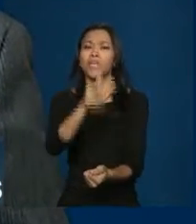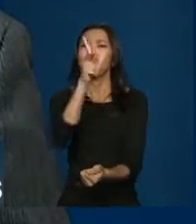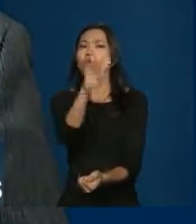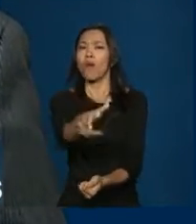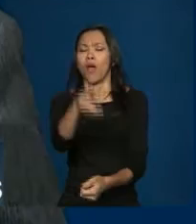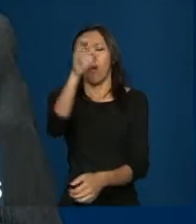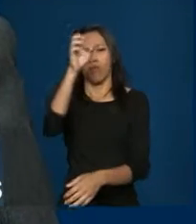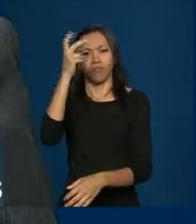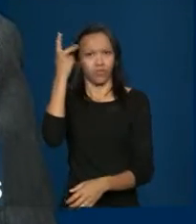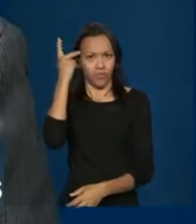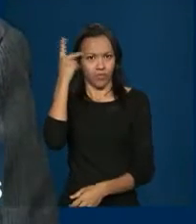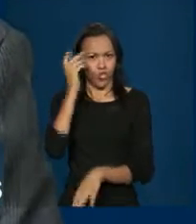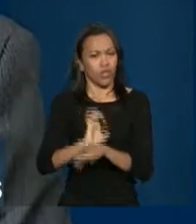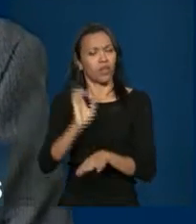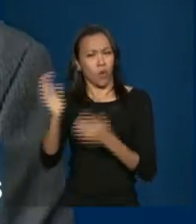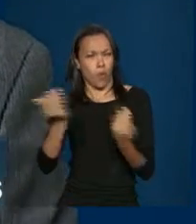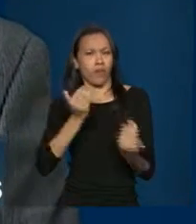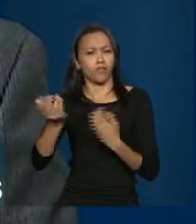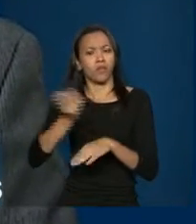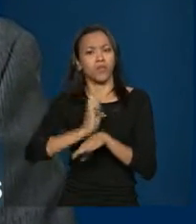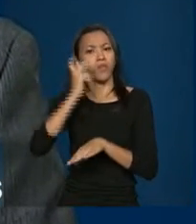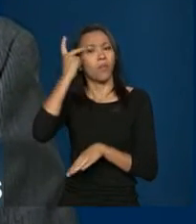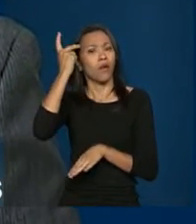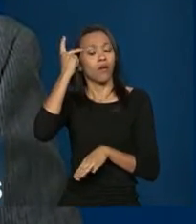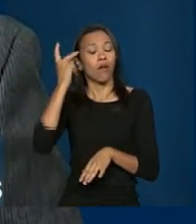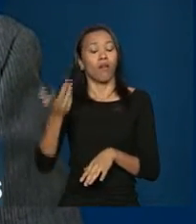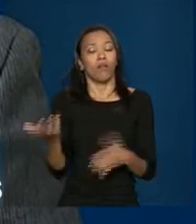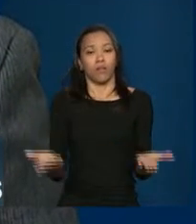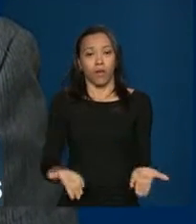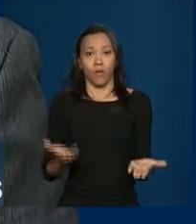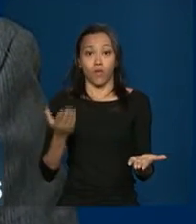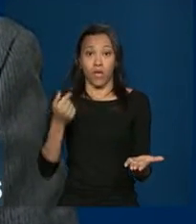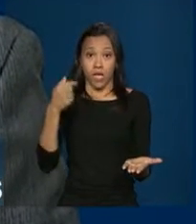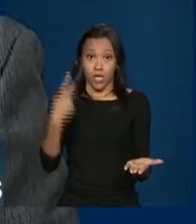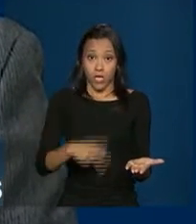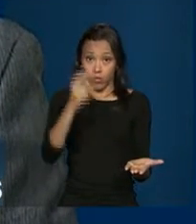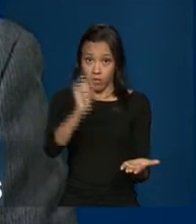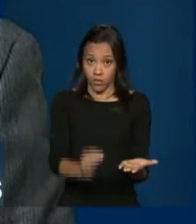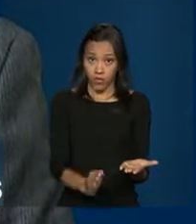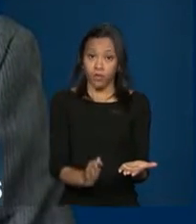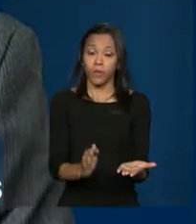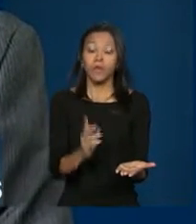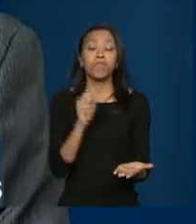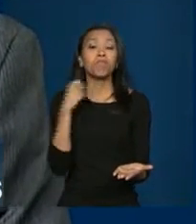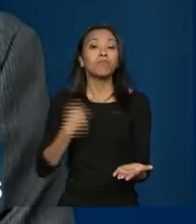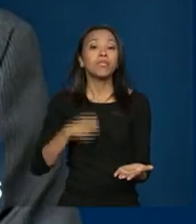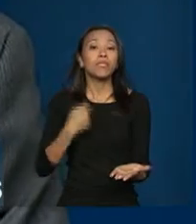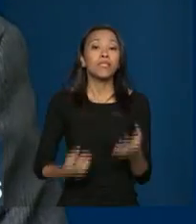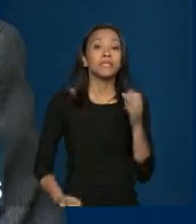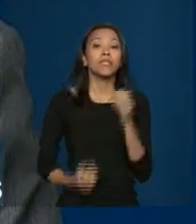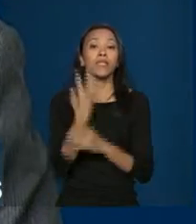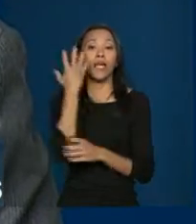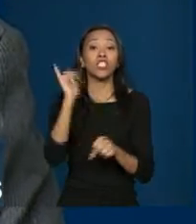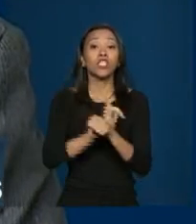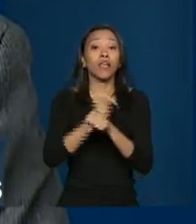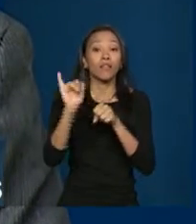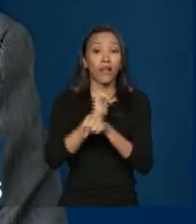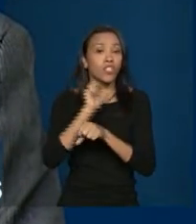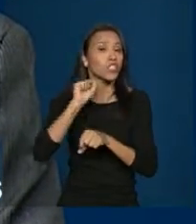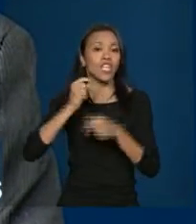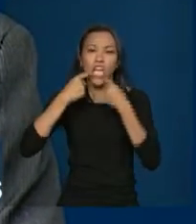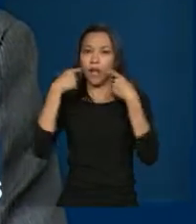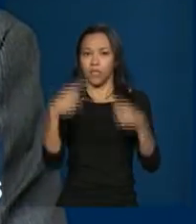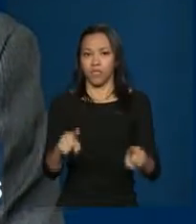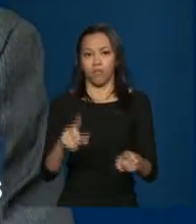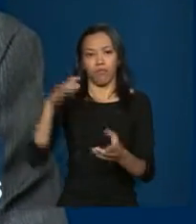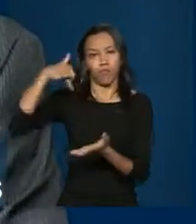todos uma vítima que você não consegue ver. Por isso que é tão importante o esforço brasileiro de criar esses canais de denúncia, porque